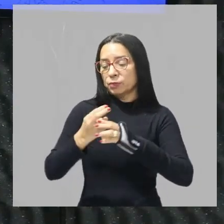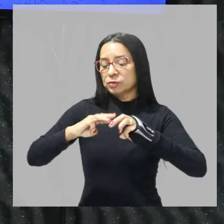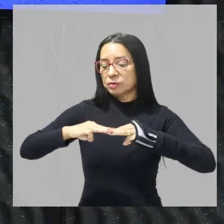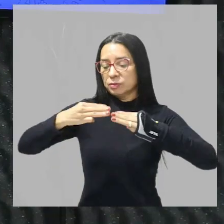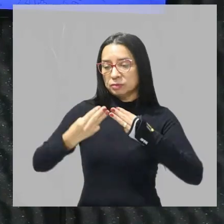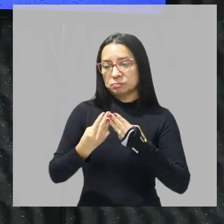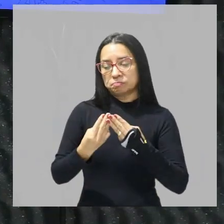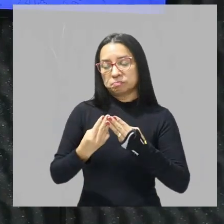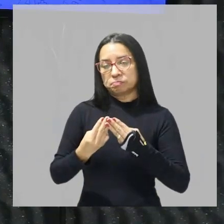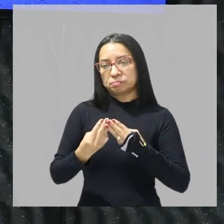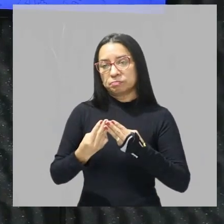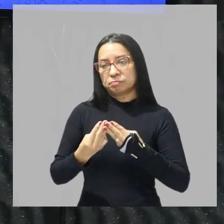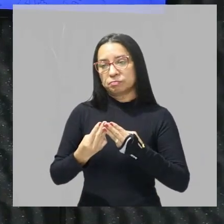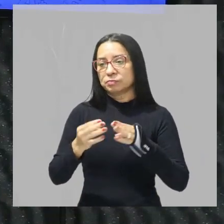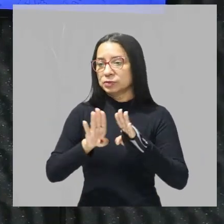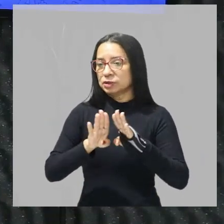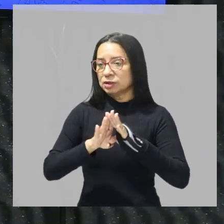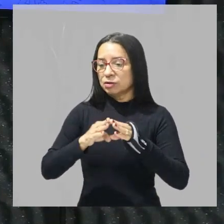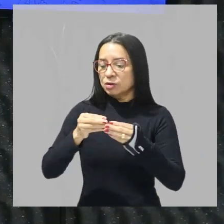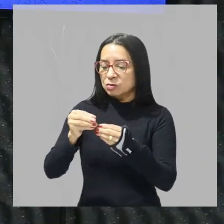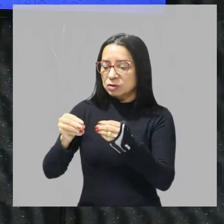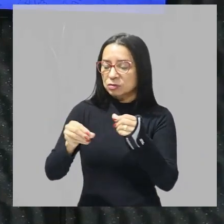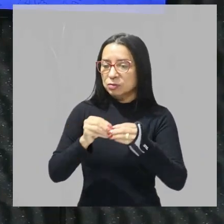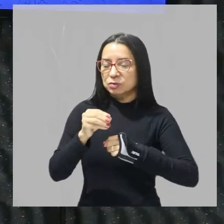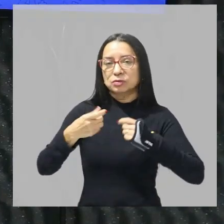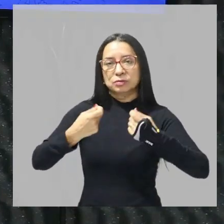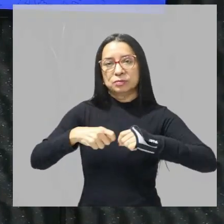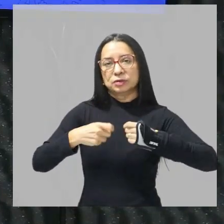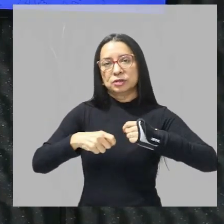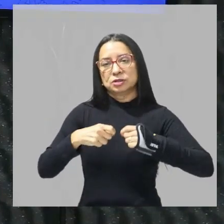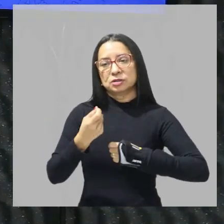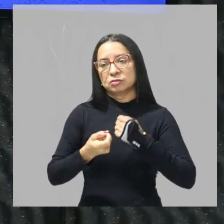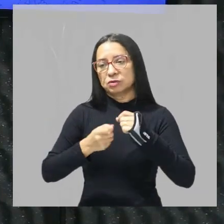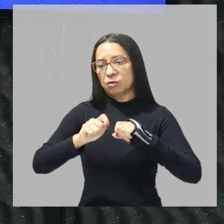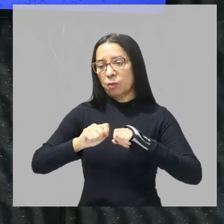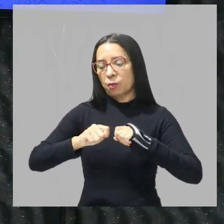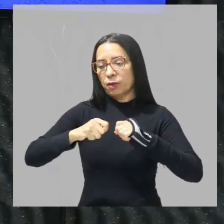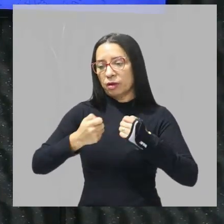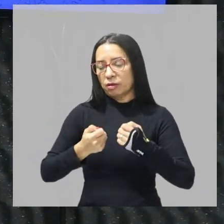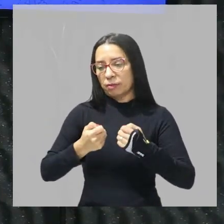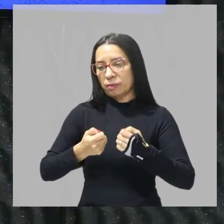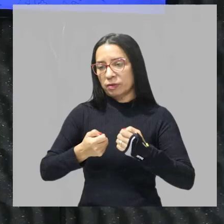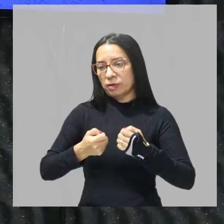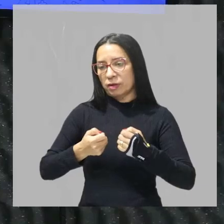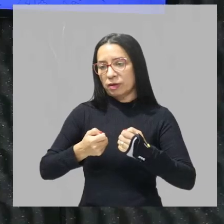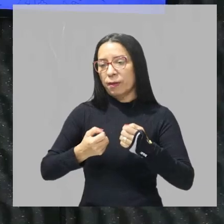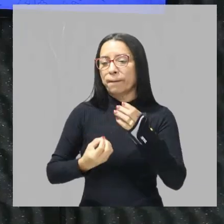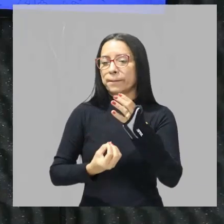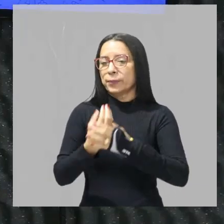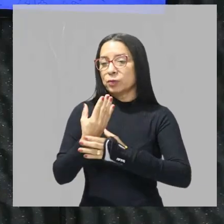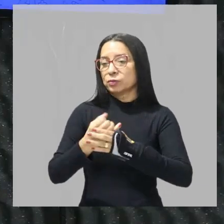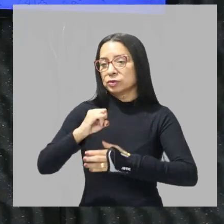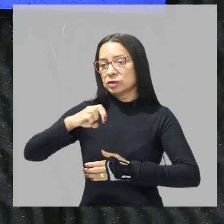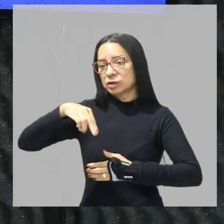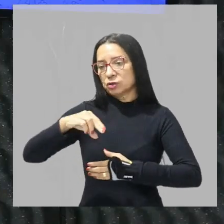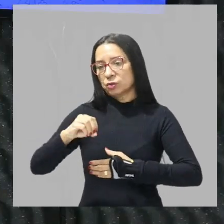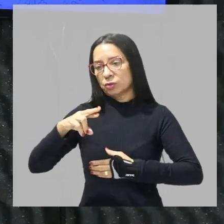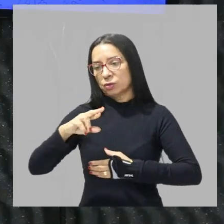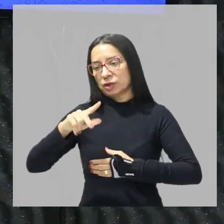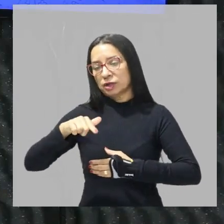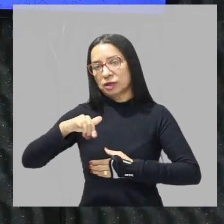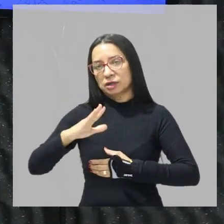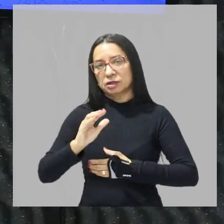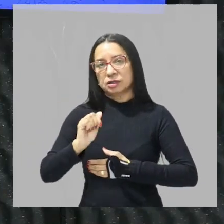os decompositores, eles precisam da matéria orgânica, que quando ele quebra essa matéria orgânica, eles produzem a inorgânica, tá